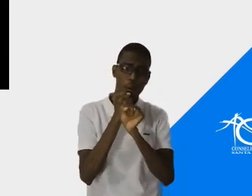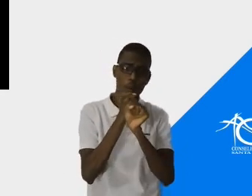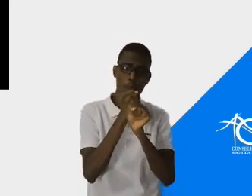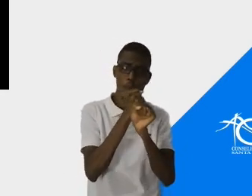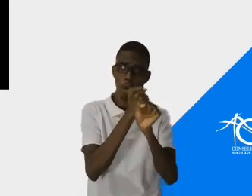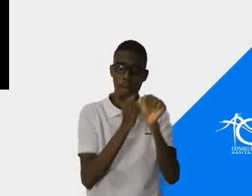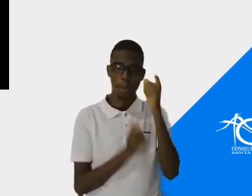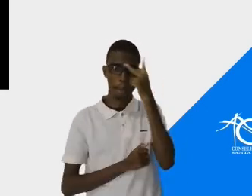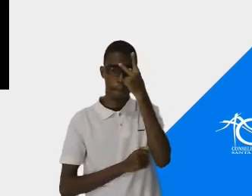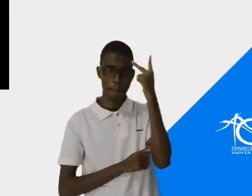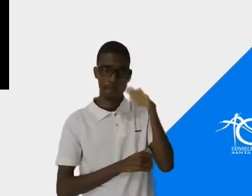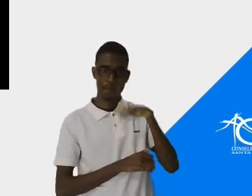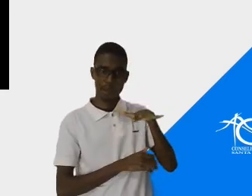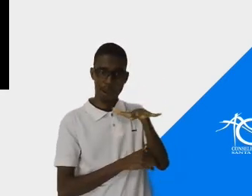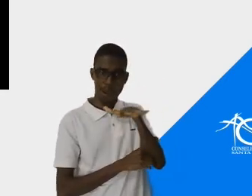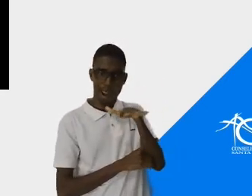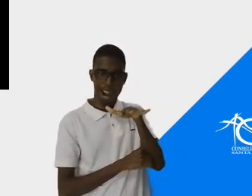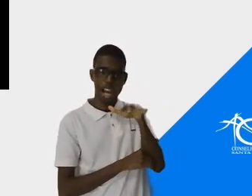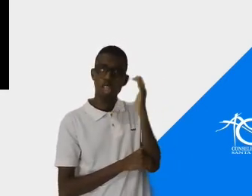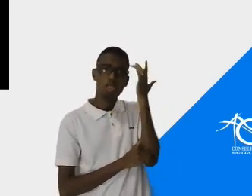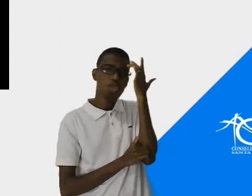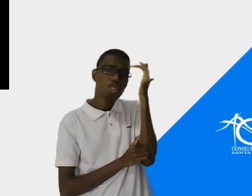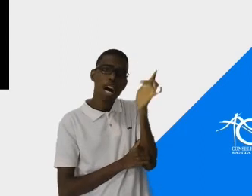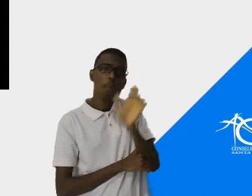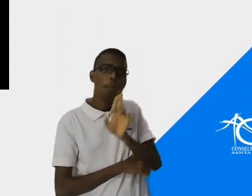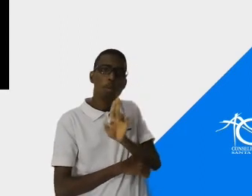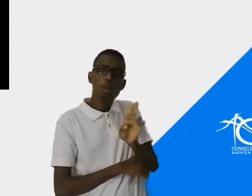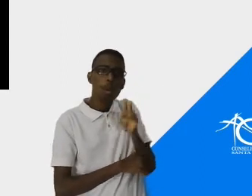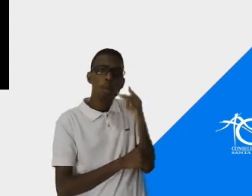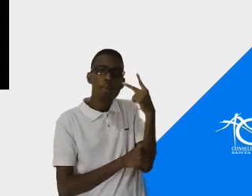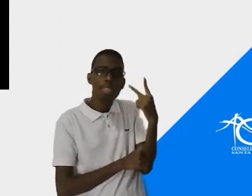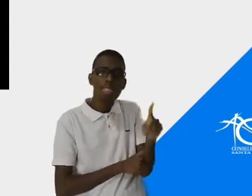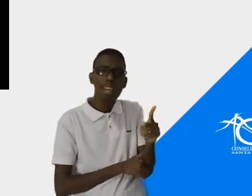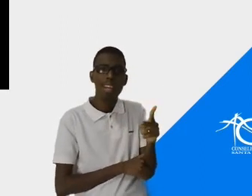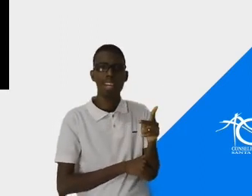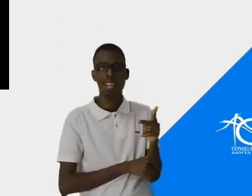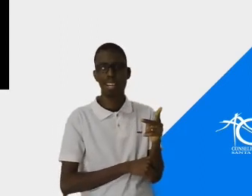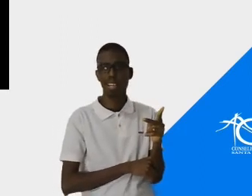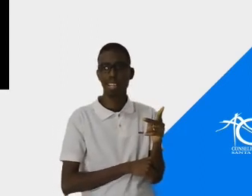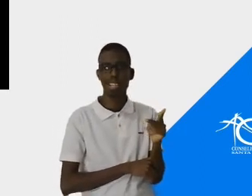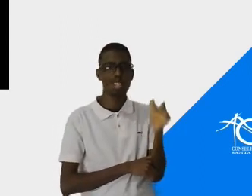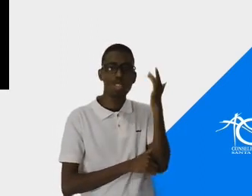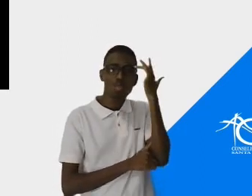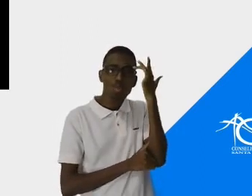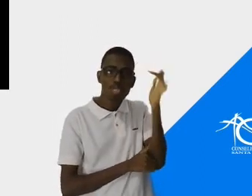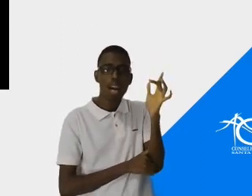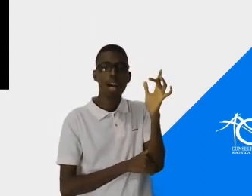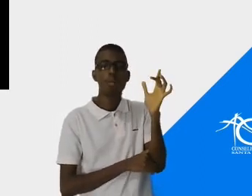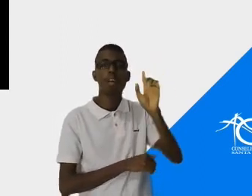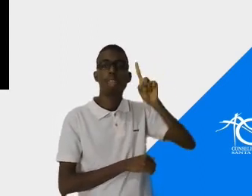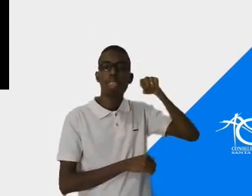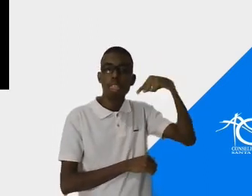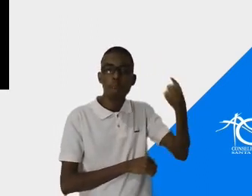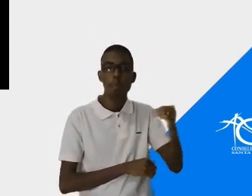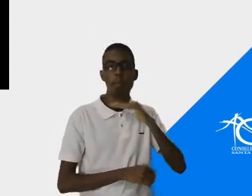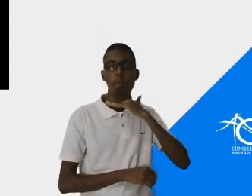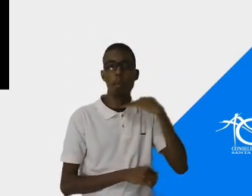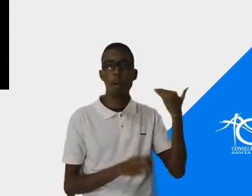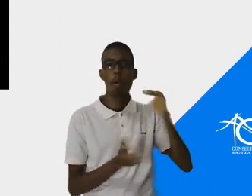não sabia o nome dele, não sabia da imagem dele, e só depois da morte que a gente pôde conhecer um